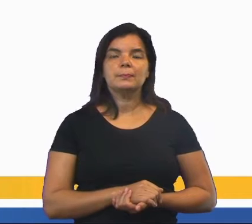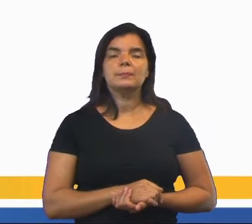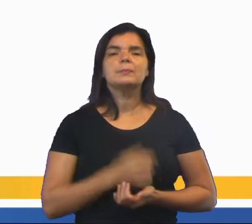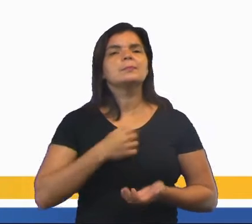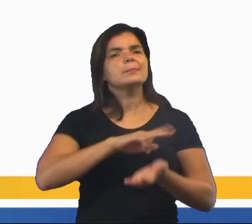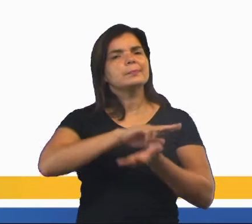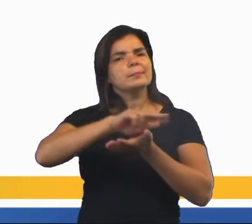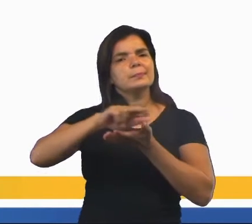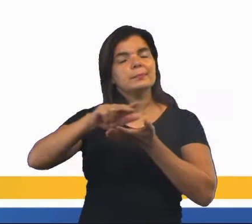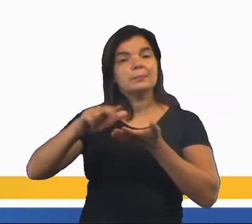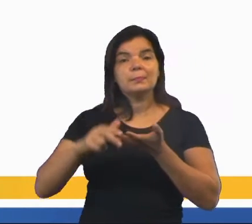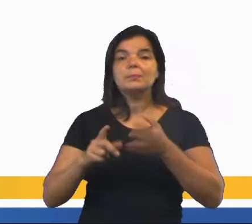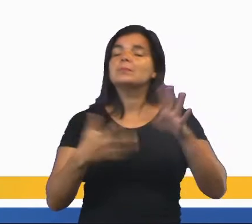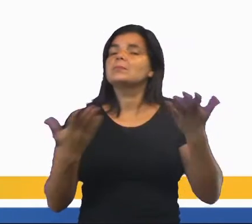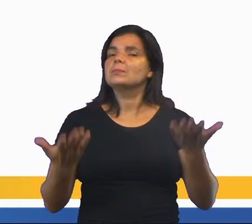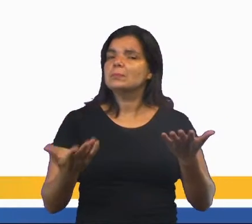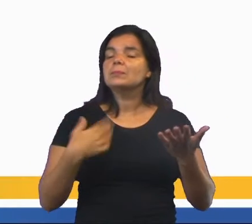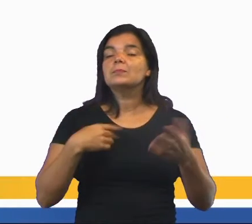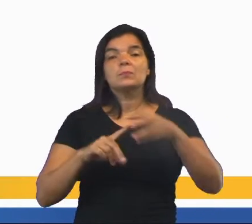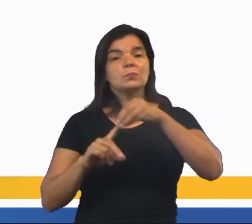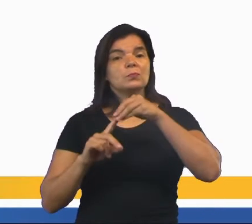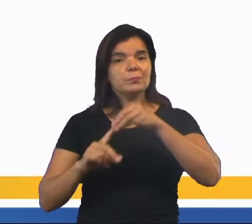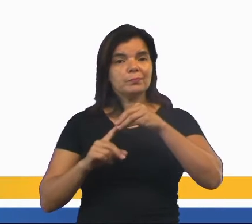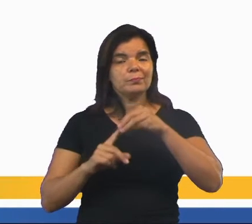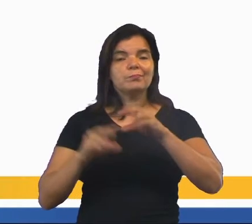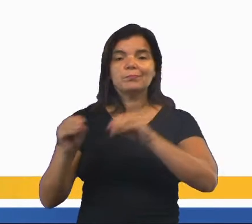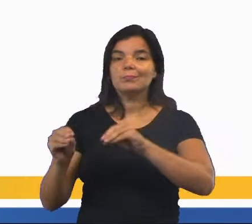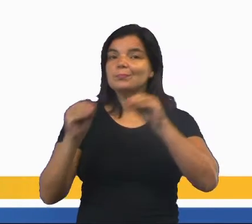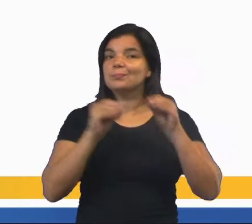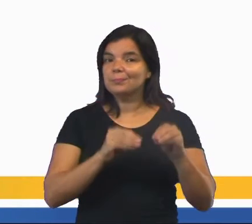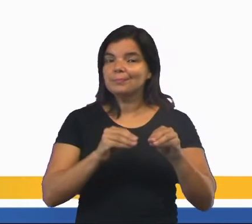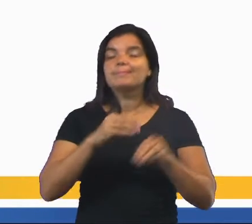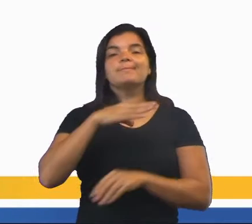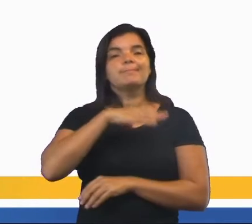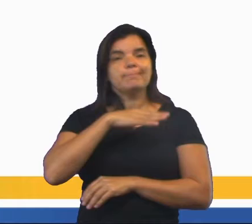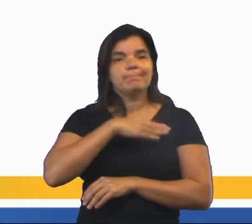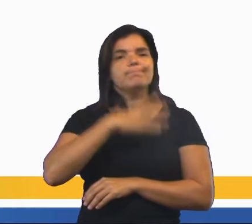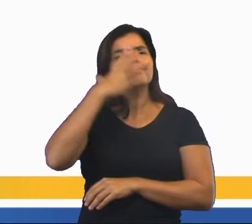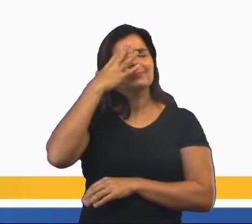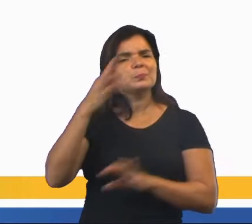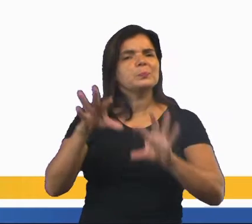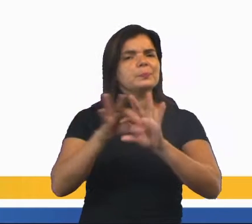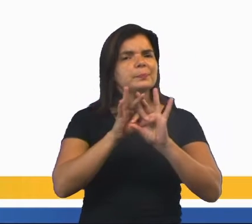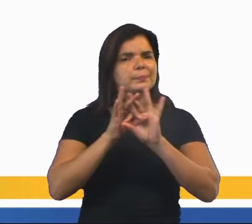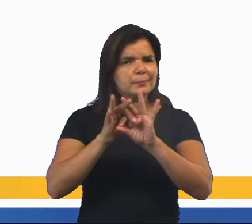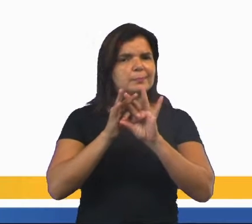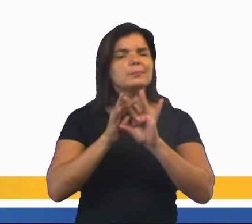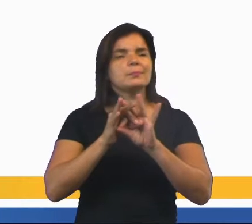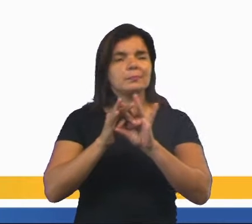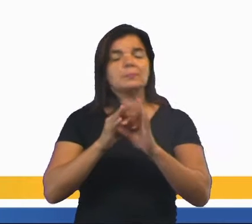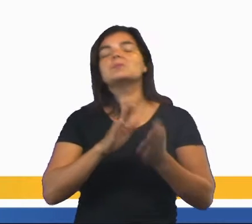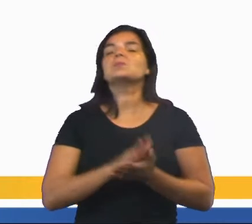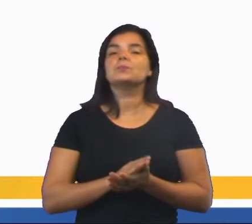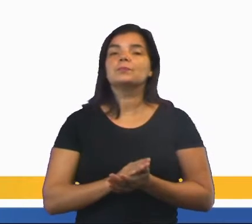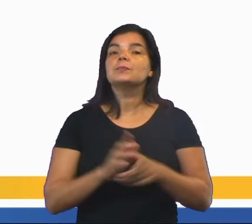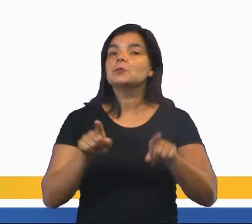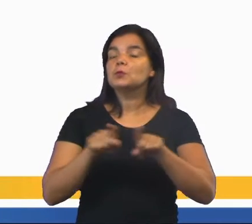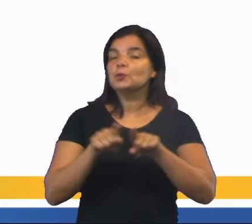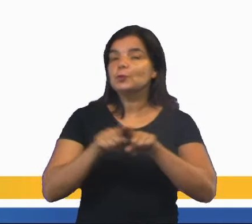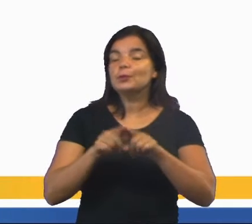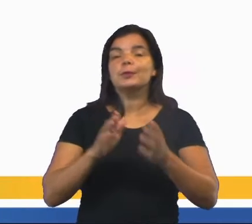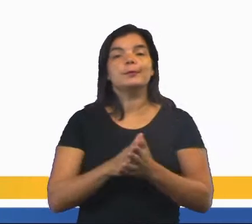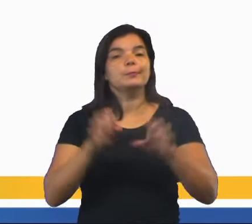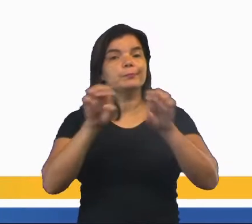São vários os motivos que levam a esse deslocamento e podem estar associados a um fator estrutural,